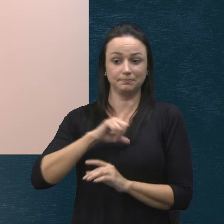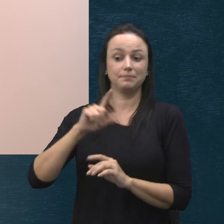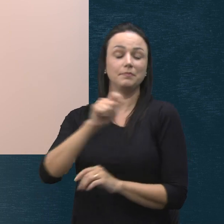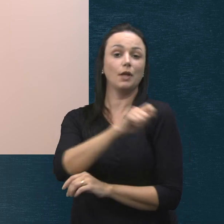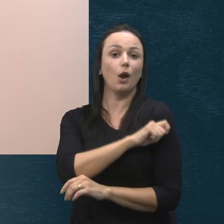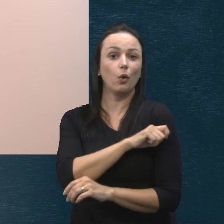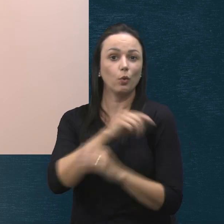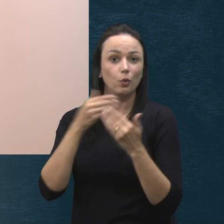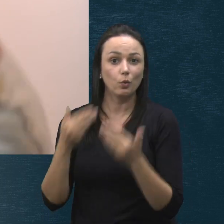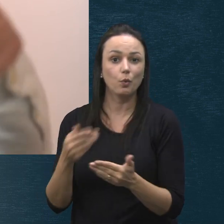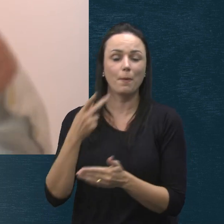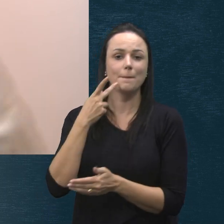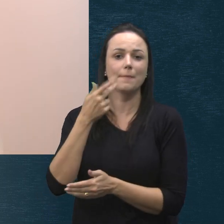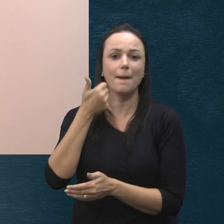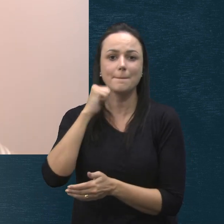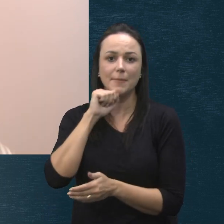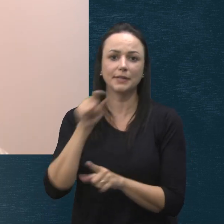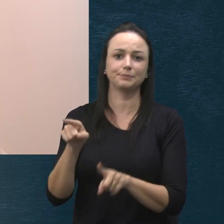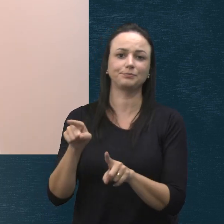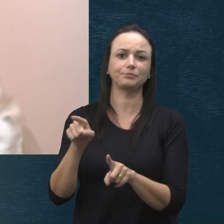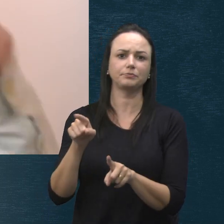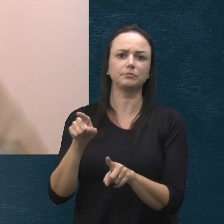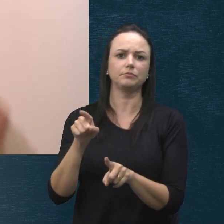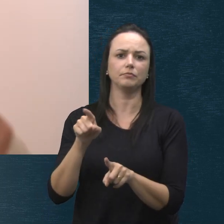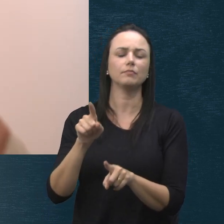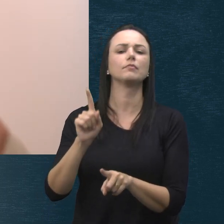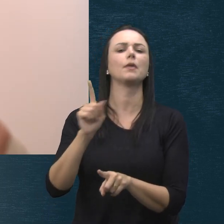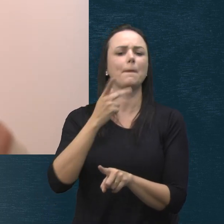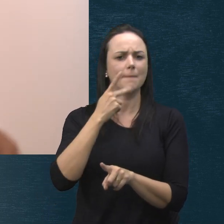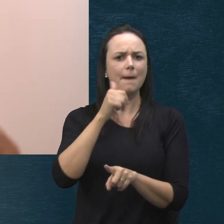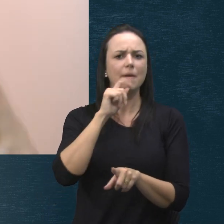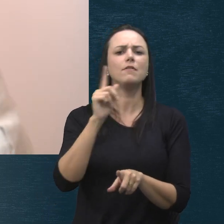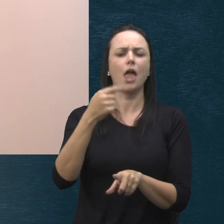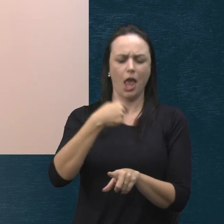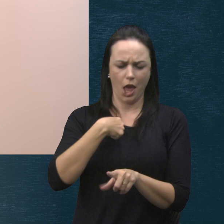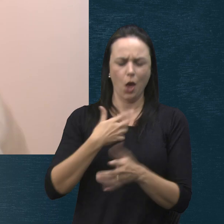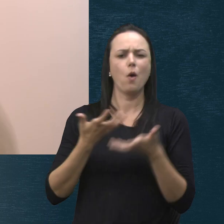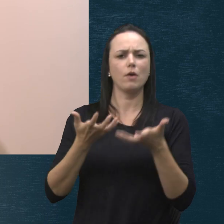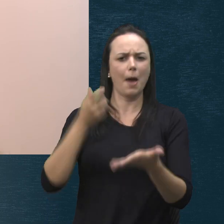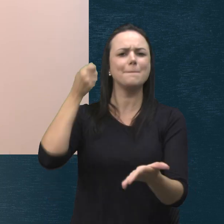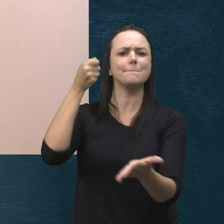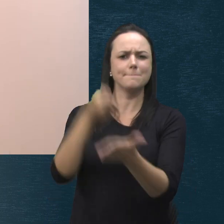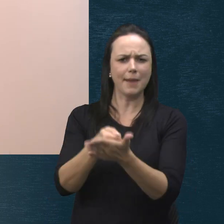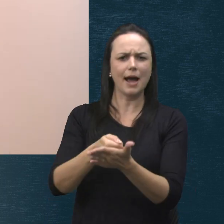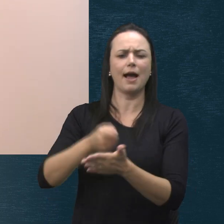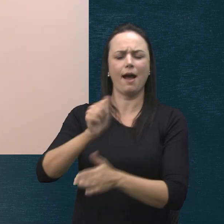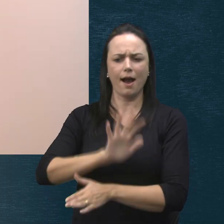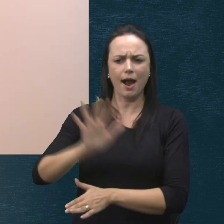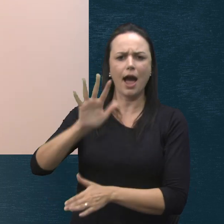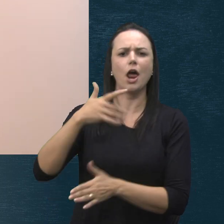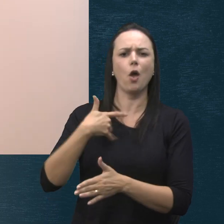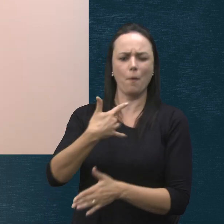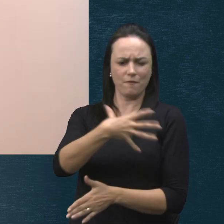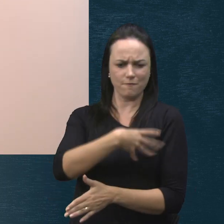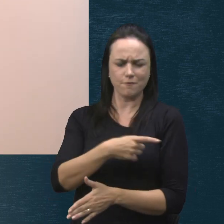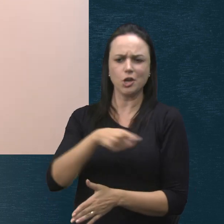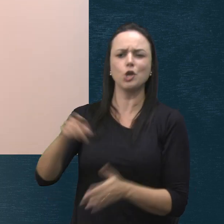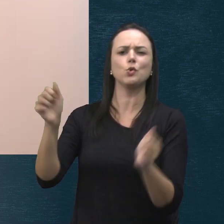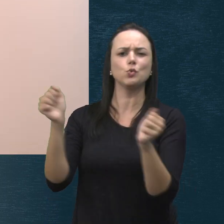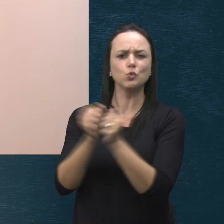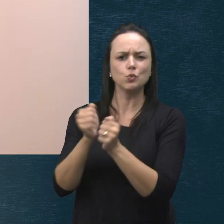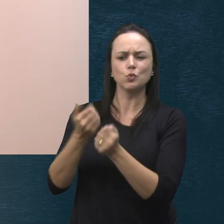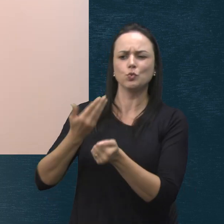alunos cujos pais dizem assim, não, eu estou disposto a pagar mais caro para o meu filho conviver com pessoas com deficiência também. Ele tem